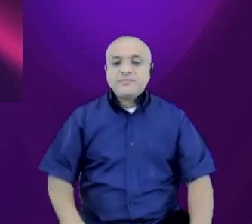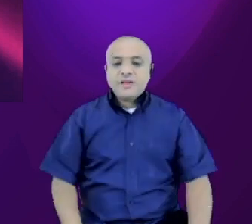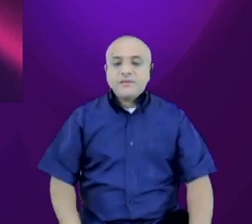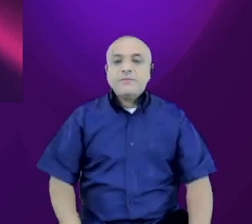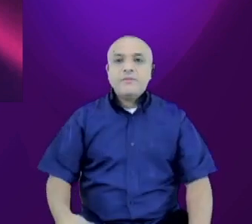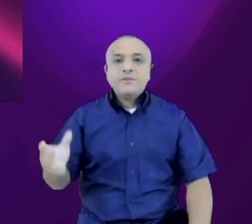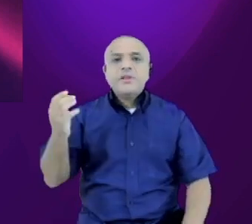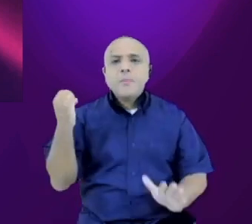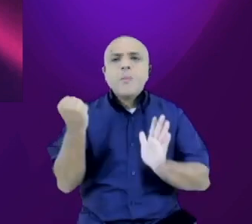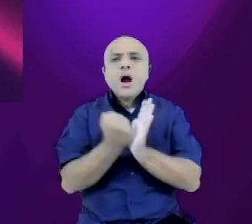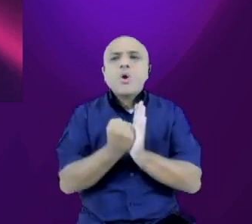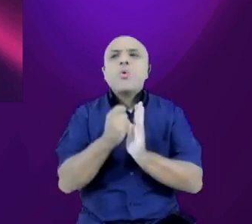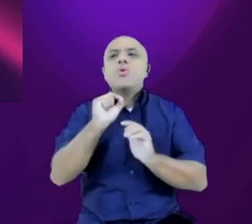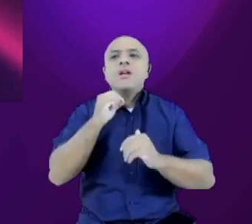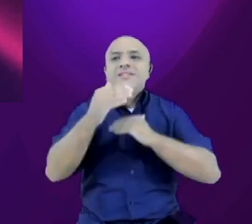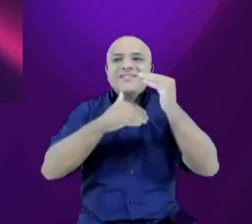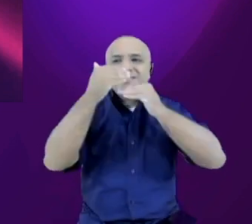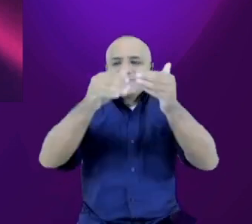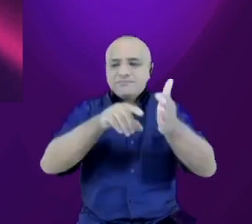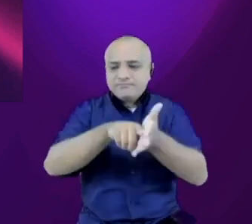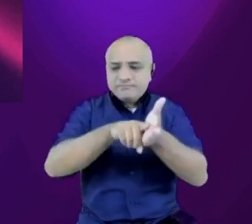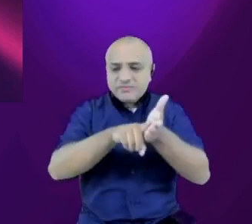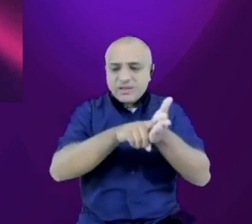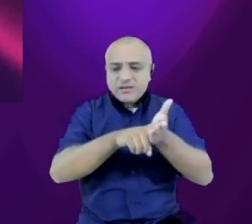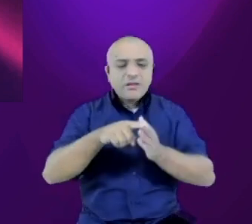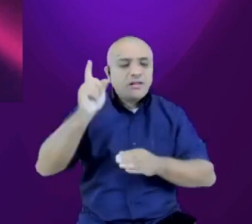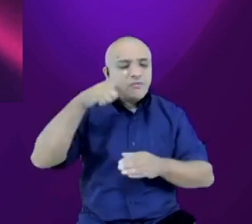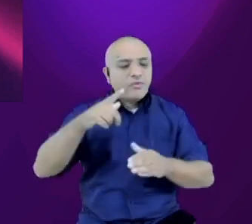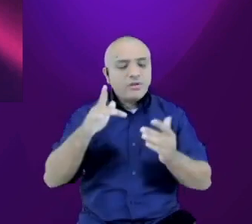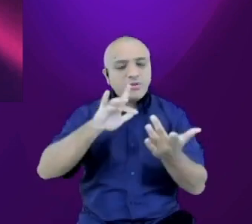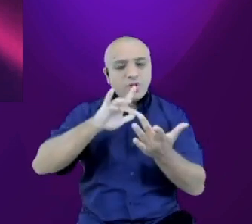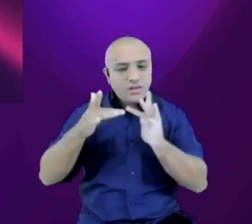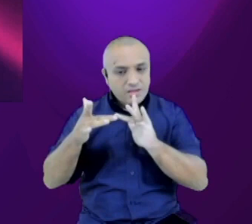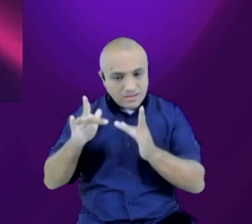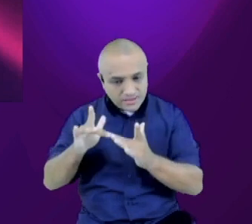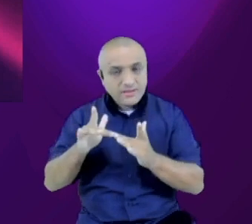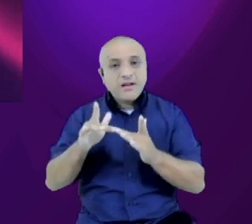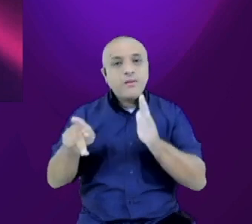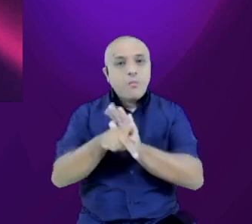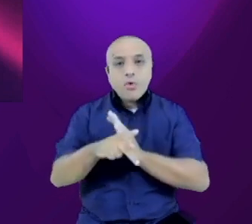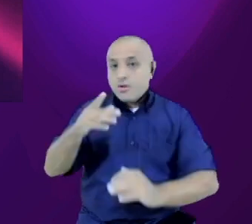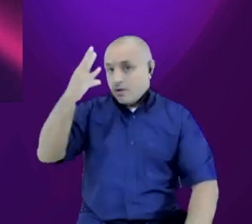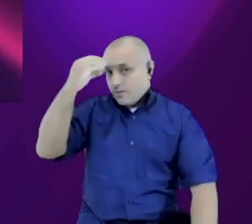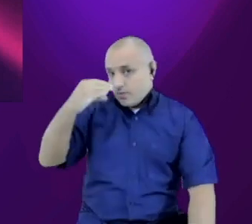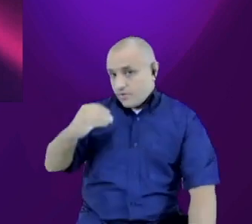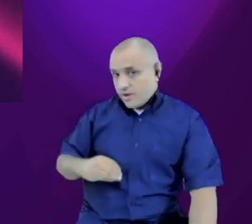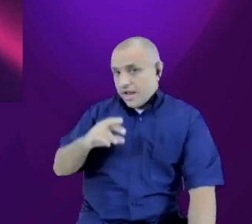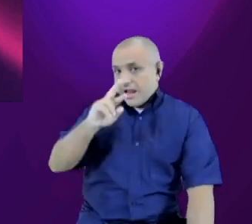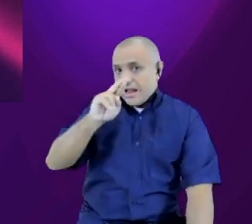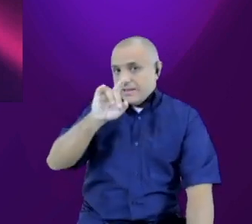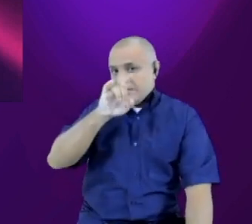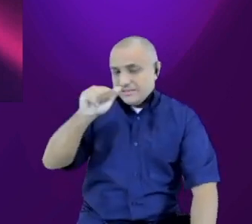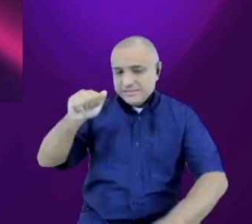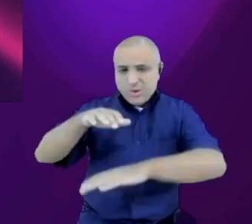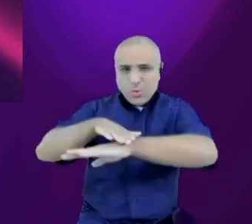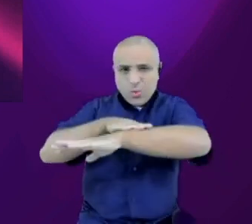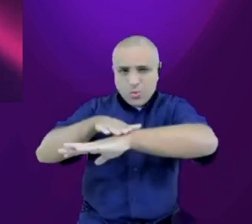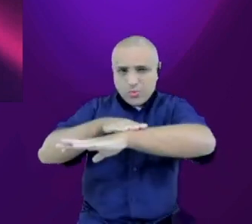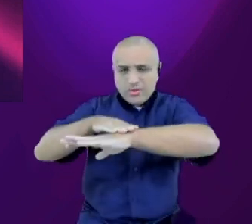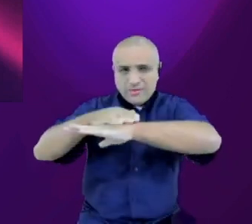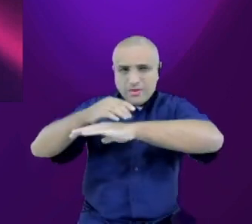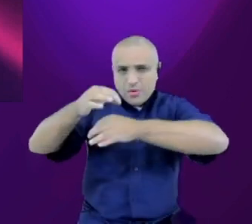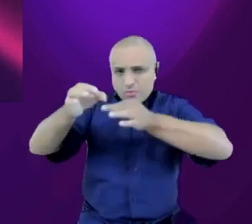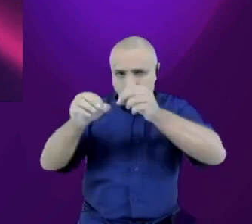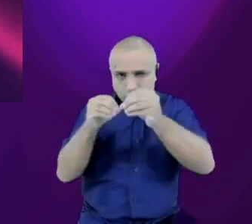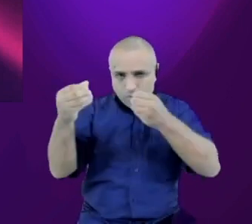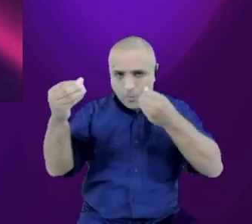que marcou o desenvolvimento da especialidade, foi a interação da radiação com os tecidos biológicos,